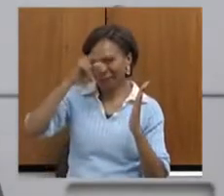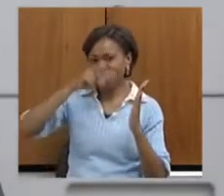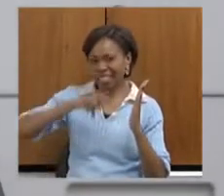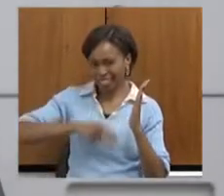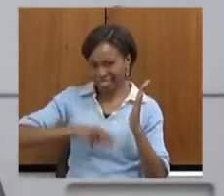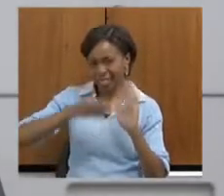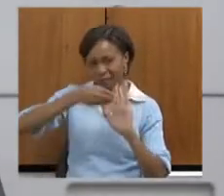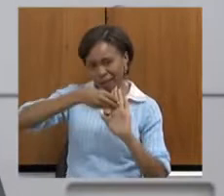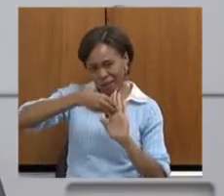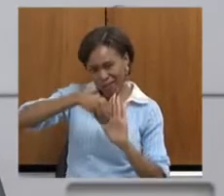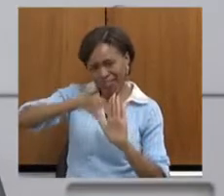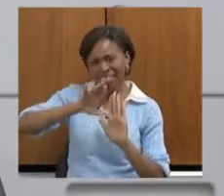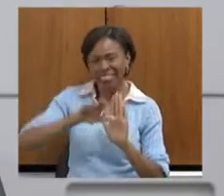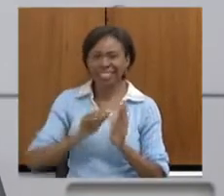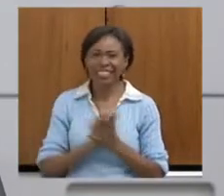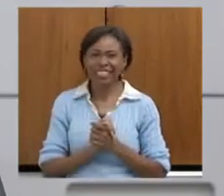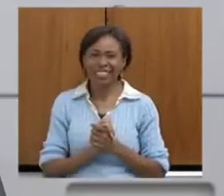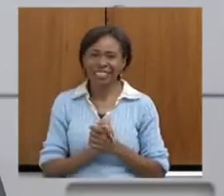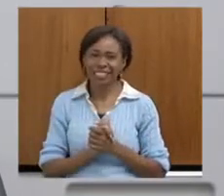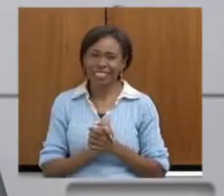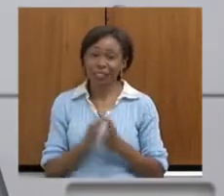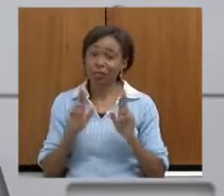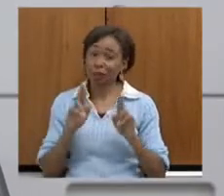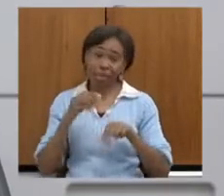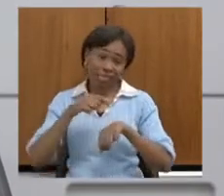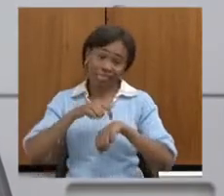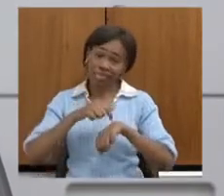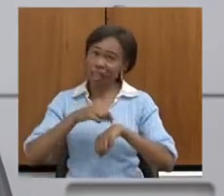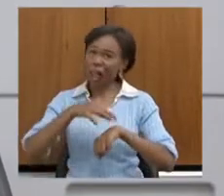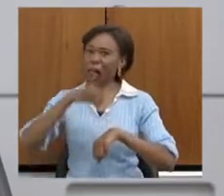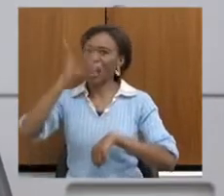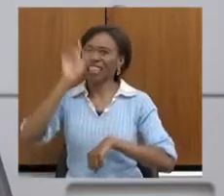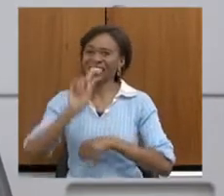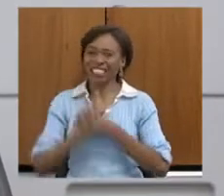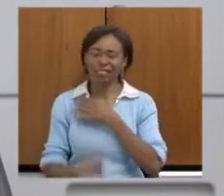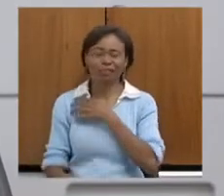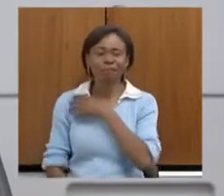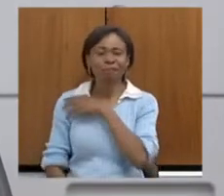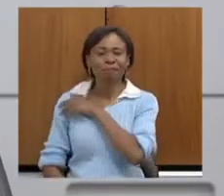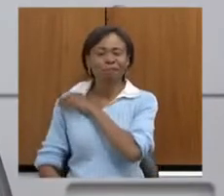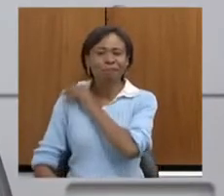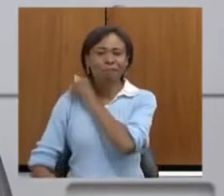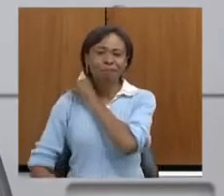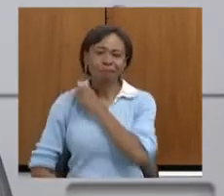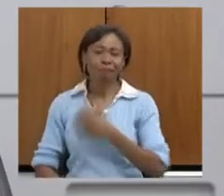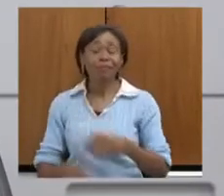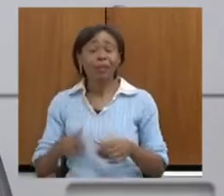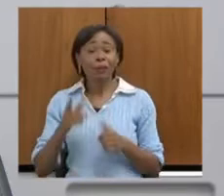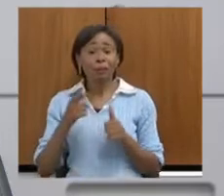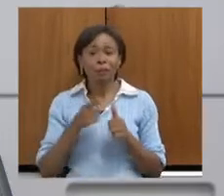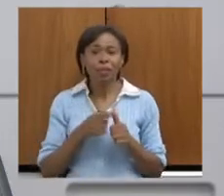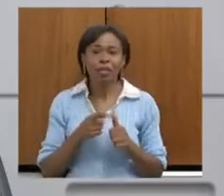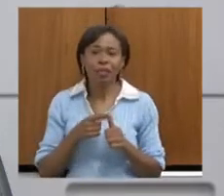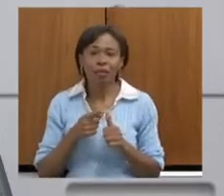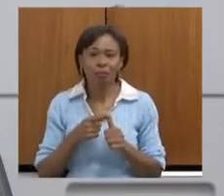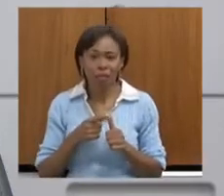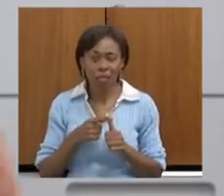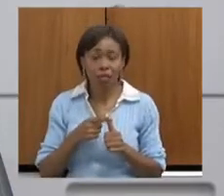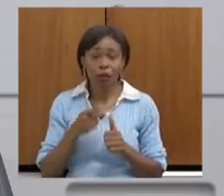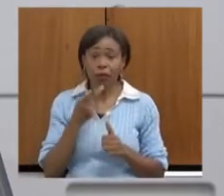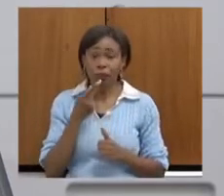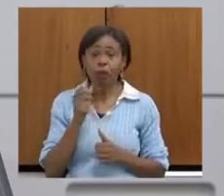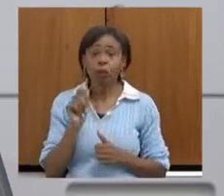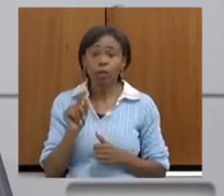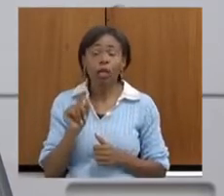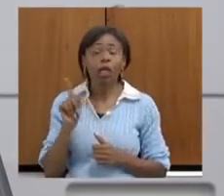espero não para passar os meus 10 minutos tá é primeiramente eu gostaria de ressaltar que